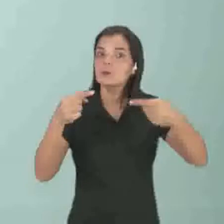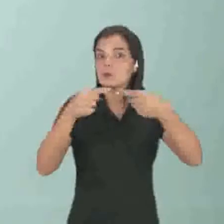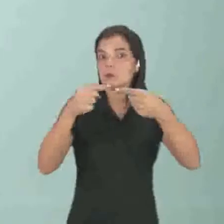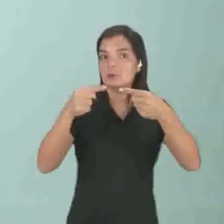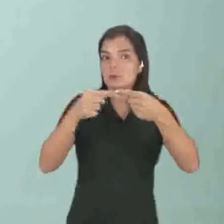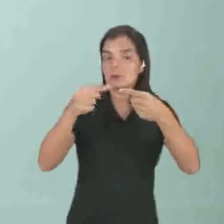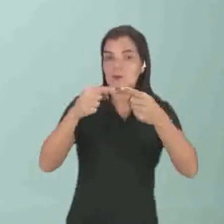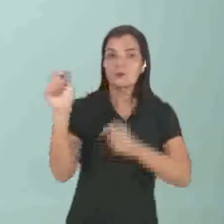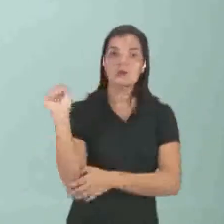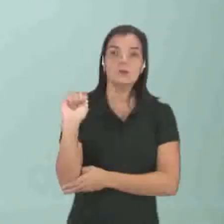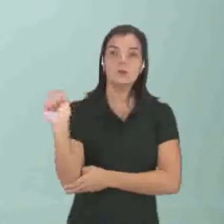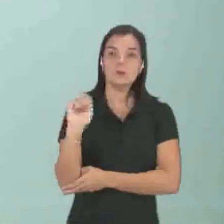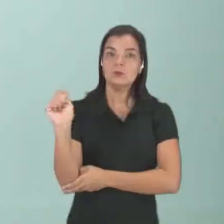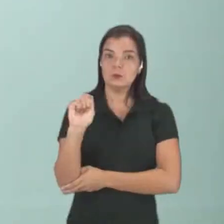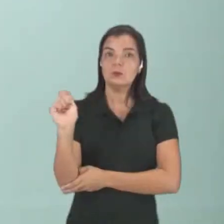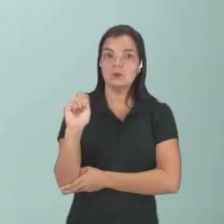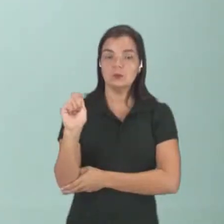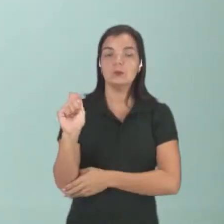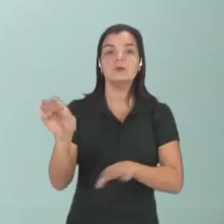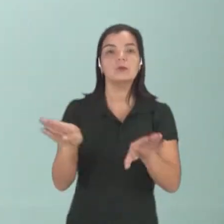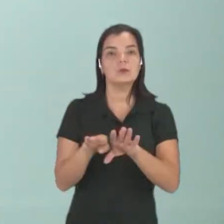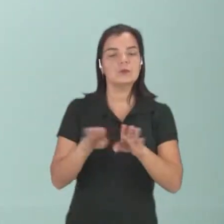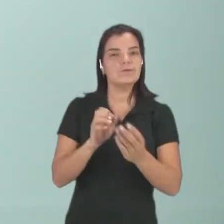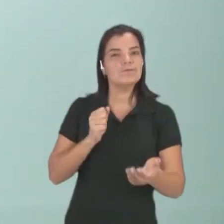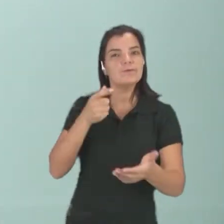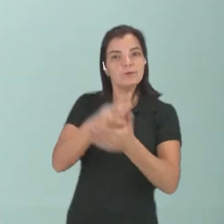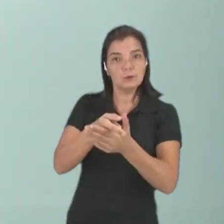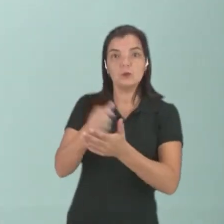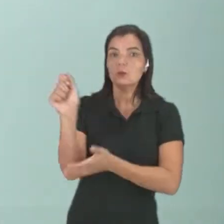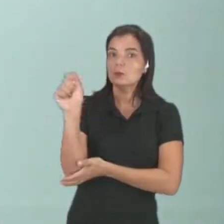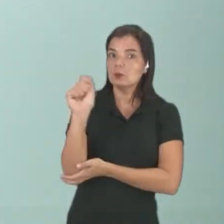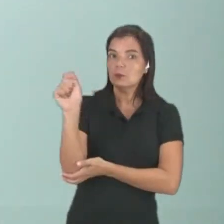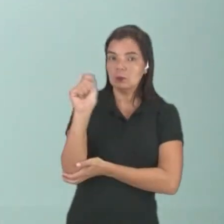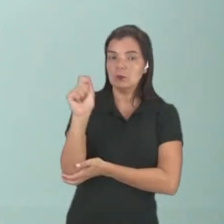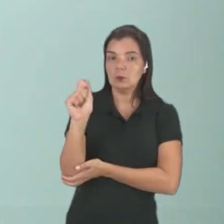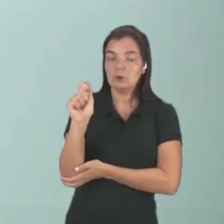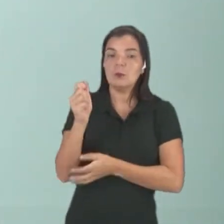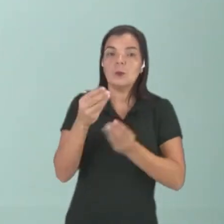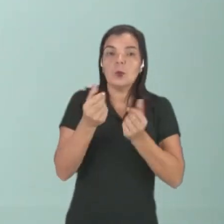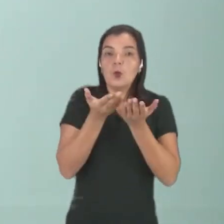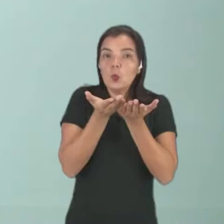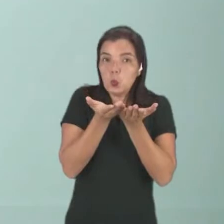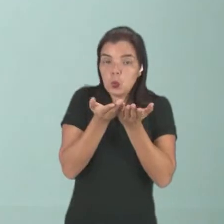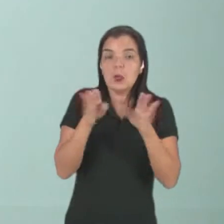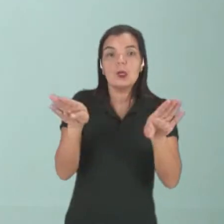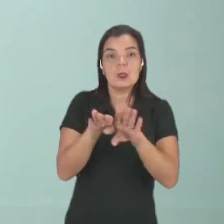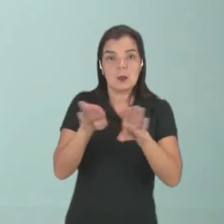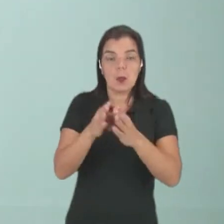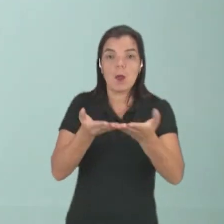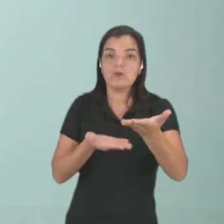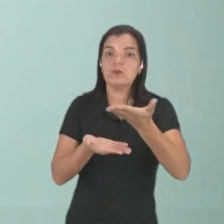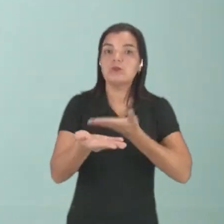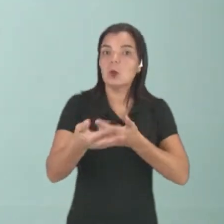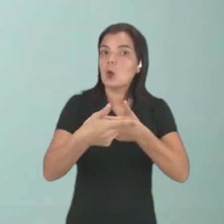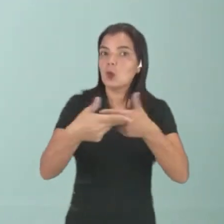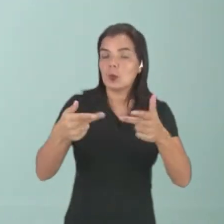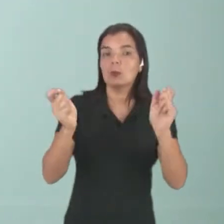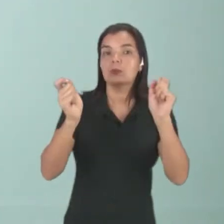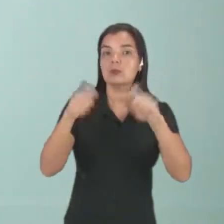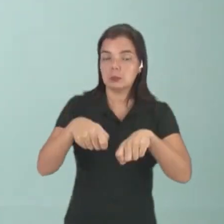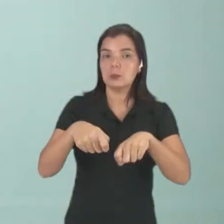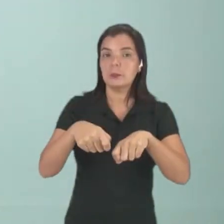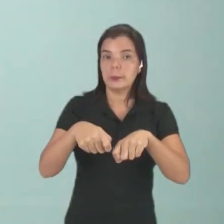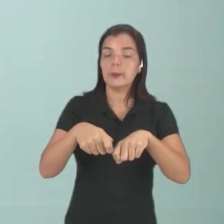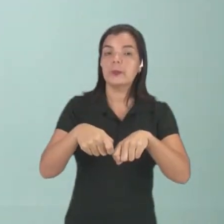com a Argentina, digamos que a gente compra deles o trigo e ao mesmo tempo a gente busca alguma coisa que possa